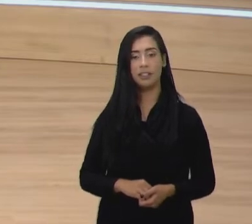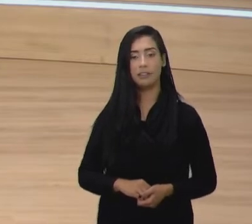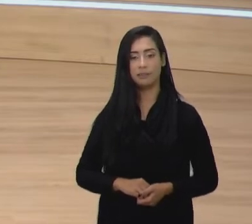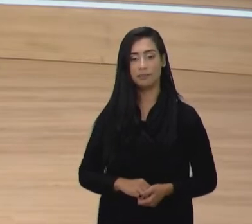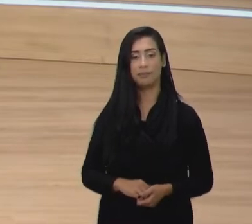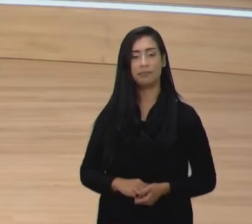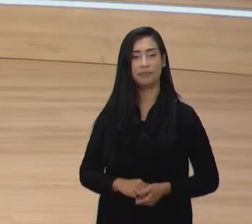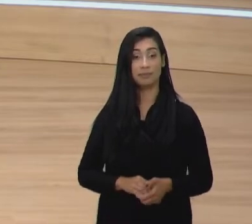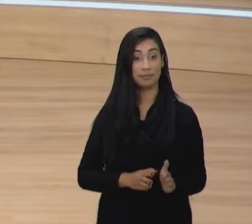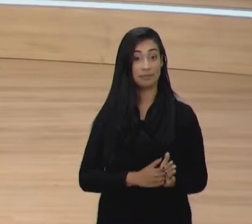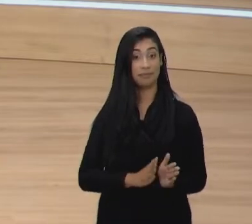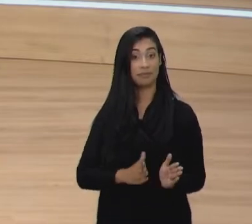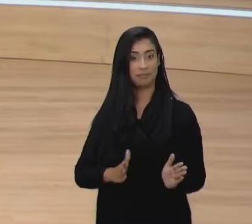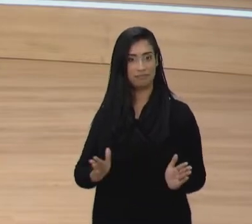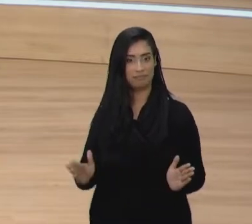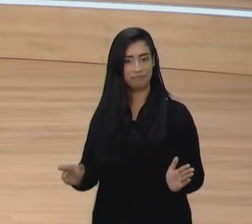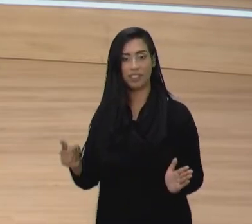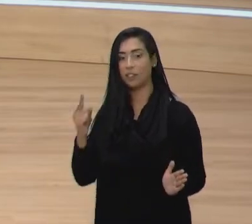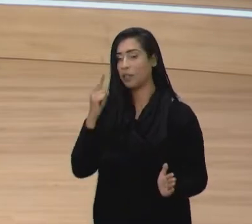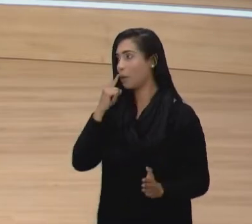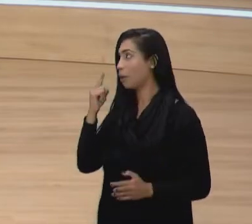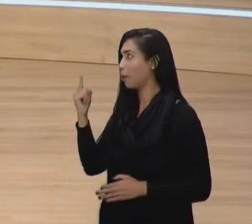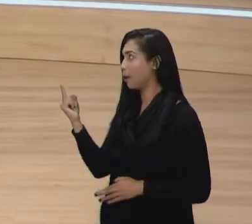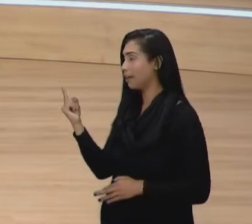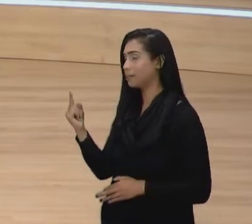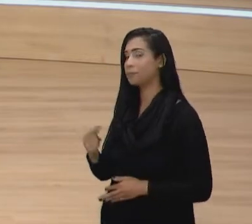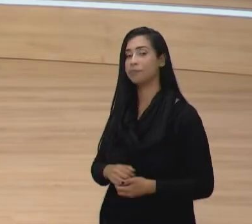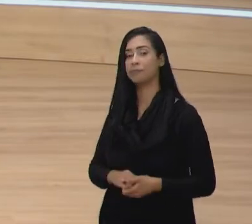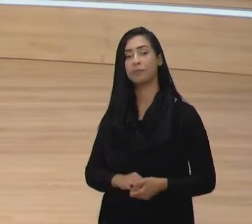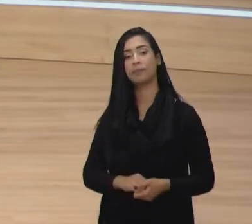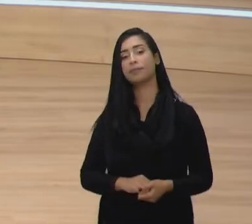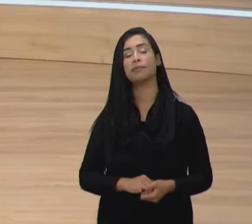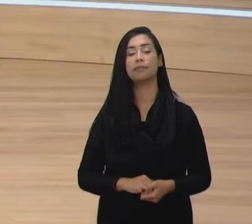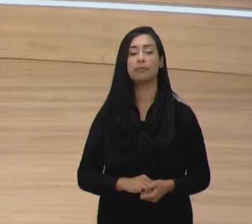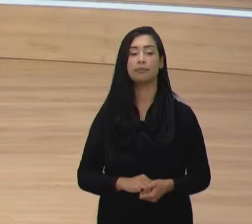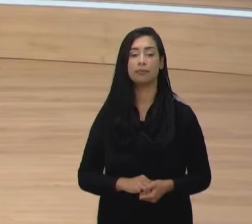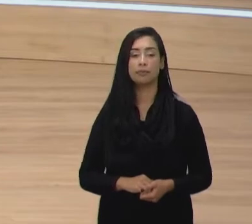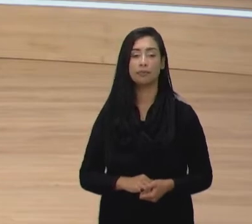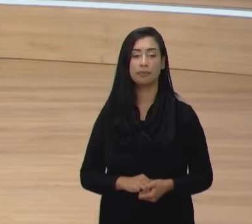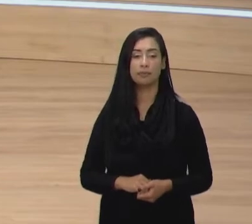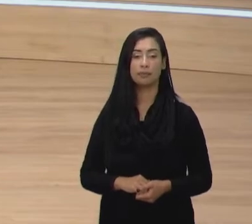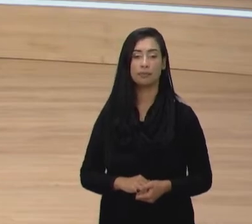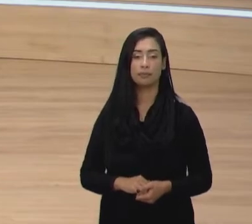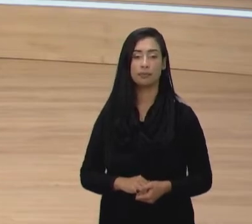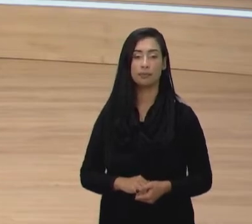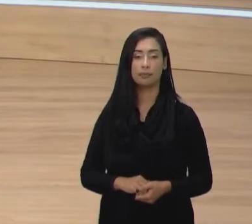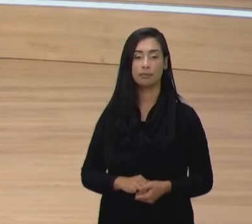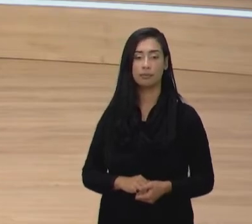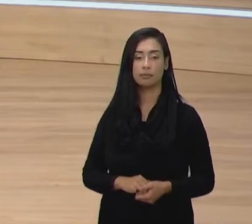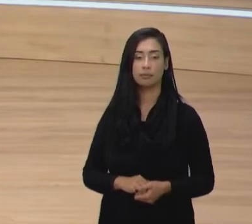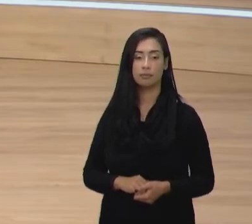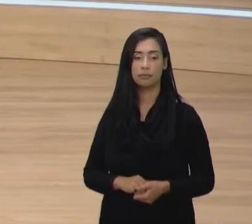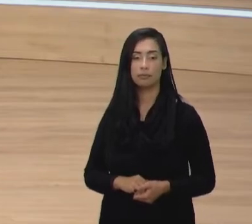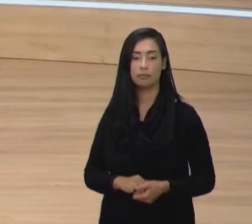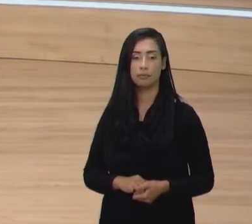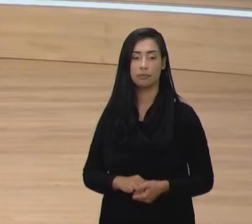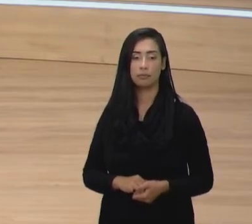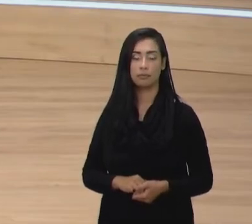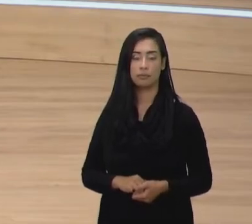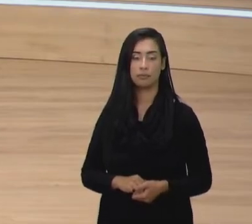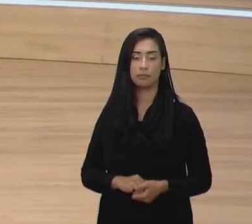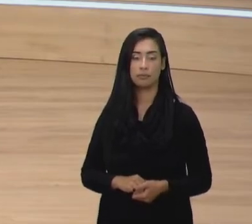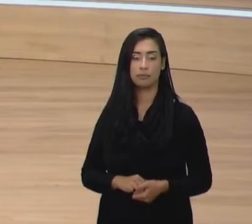começa no lugar fazendo... 1, 2, 3, 5, 6, 7. 1, 2, 3 e passo